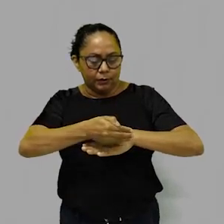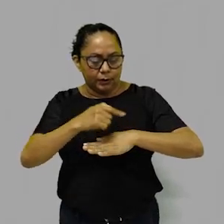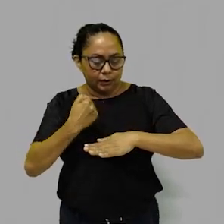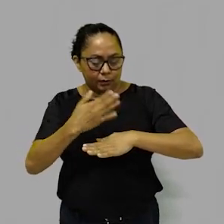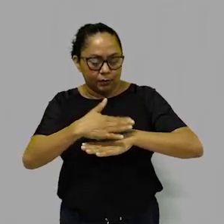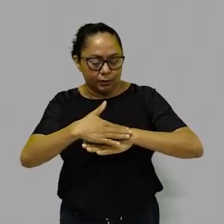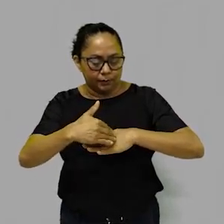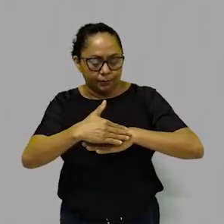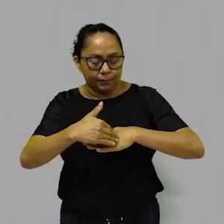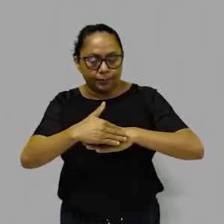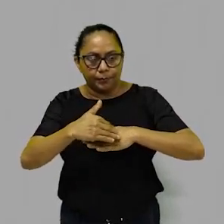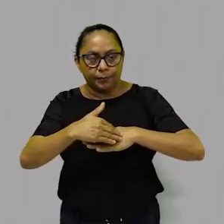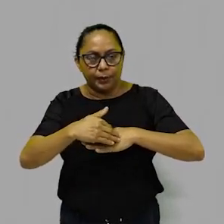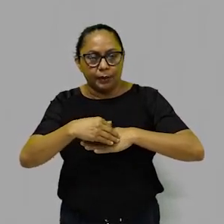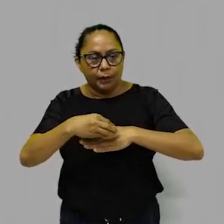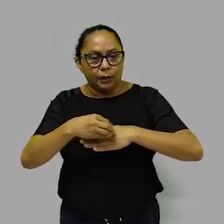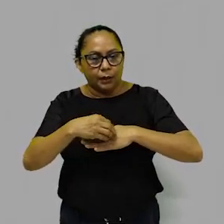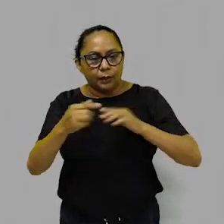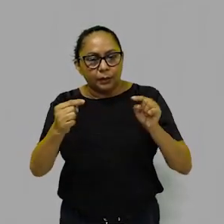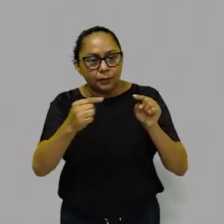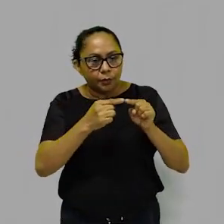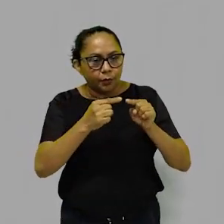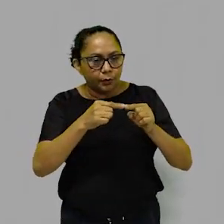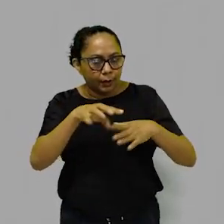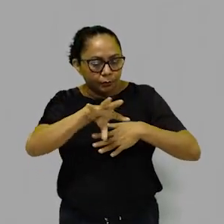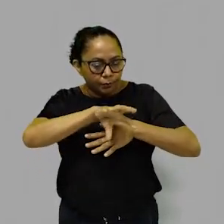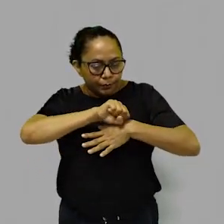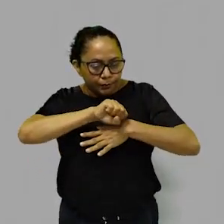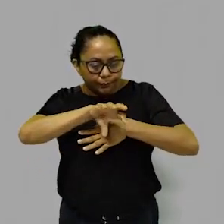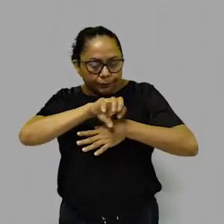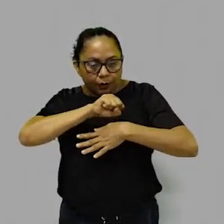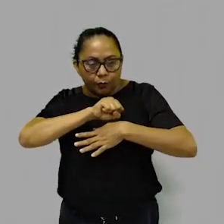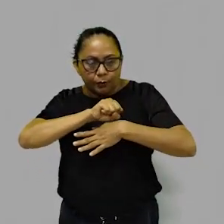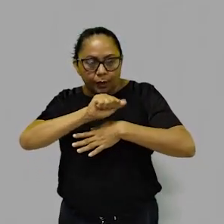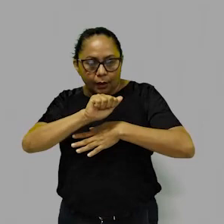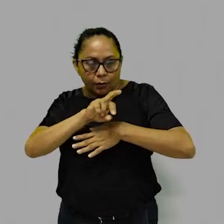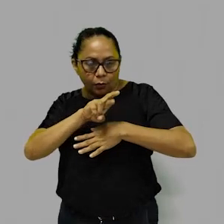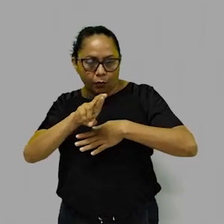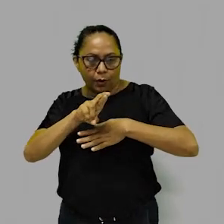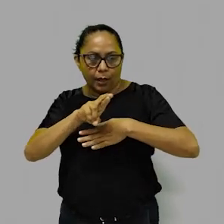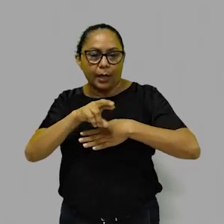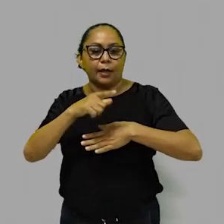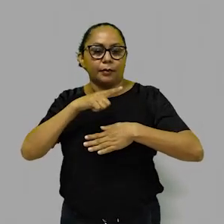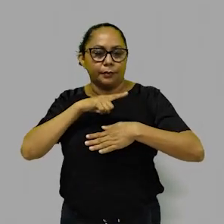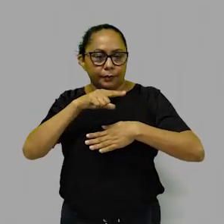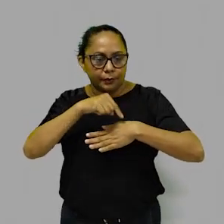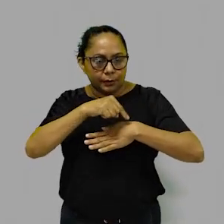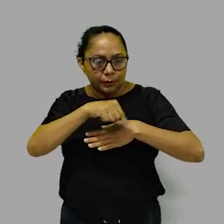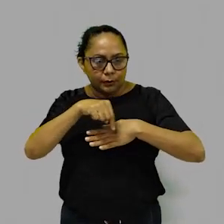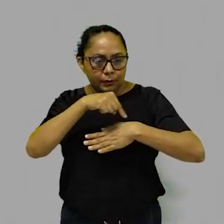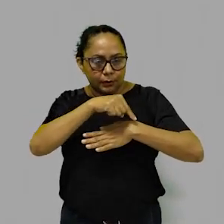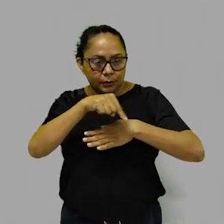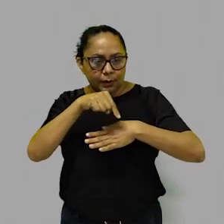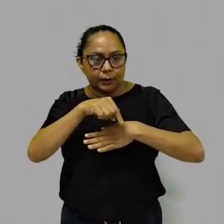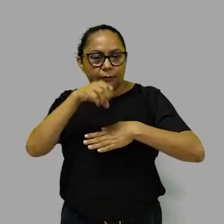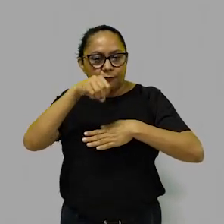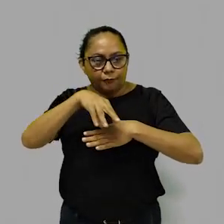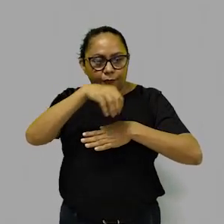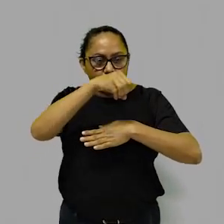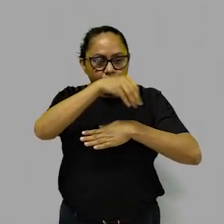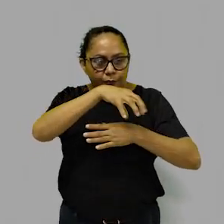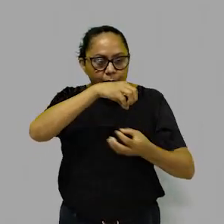pele, nós estamos em contato com o ar constante, nessa parte de fora nós temos ali bactérias, né?